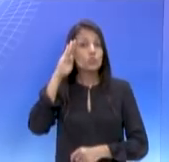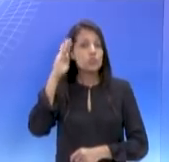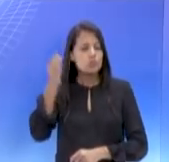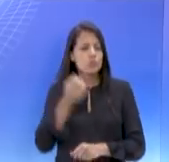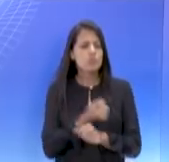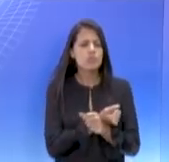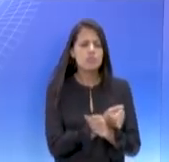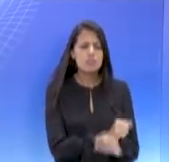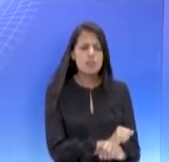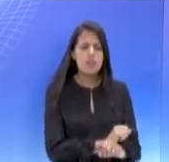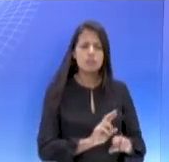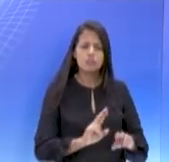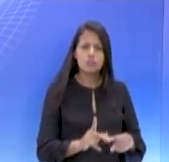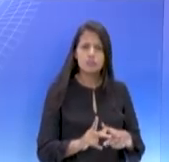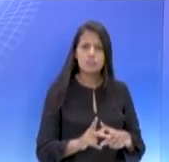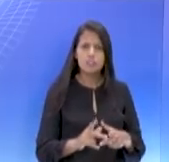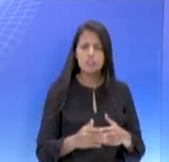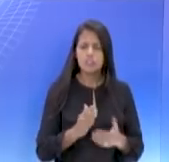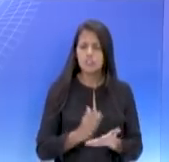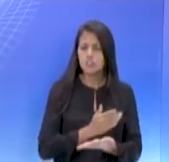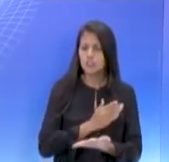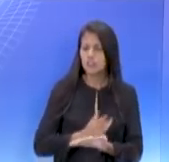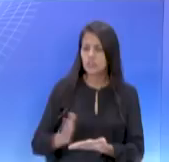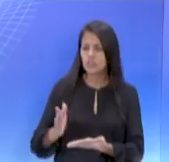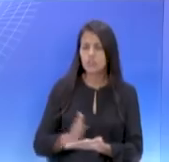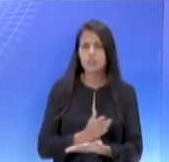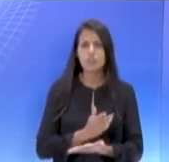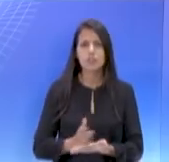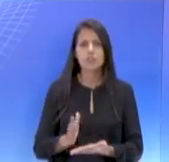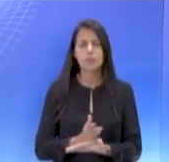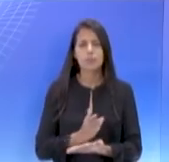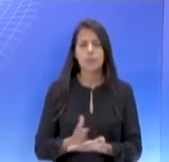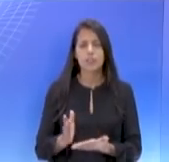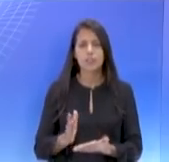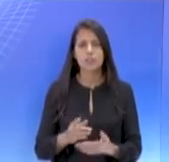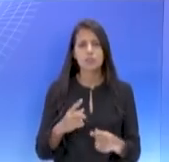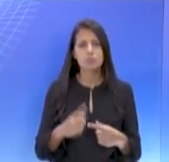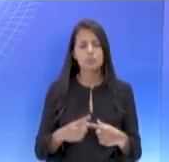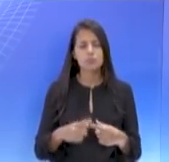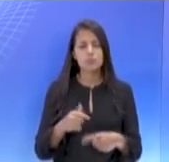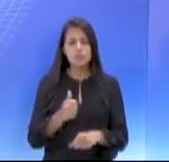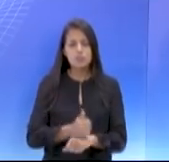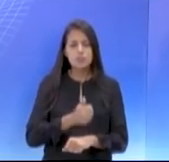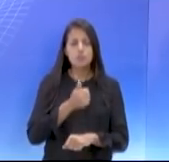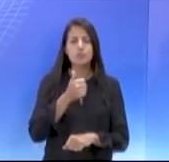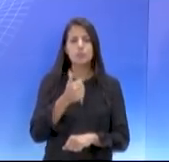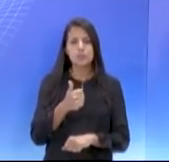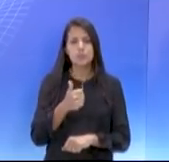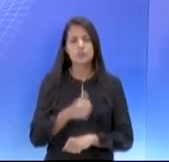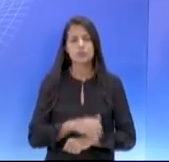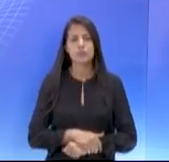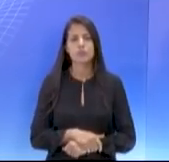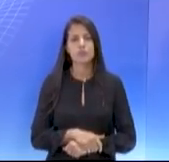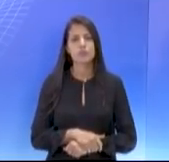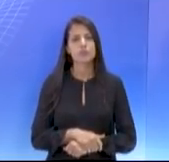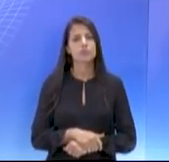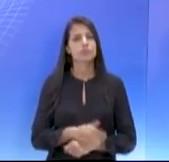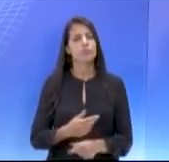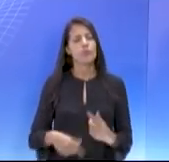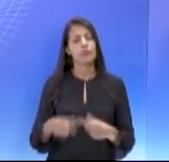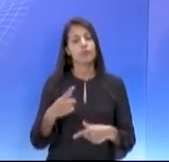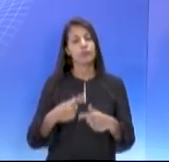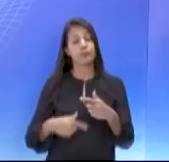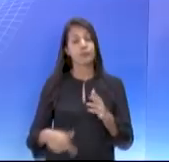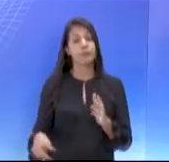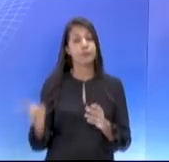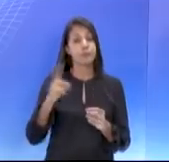raça, né? Então está mostrando aqui a distinção entre brancos e negros, entre senhores e escravos, demarcando a convivência entre